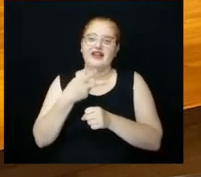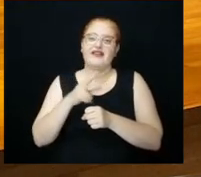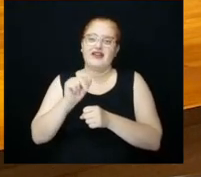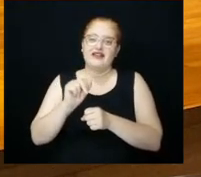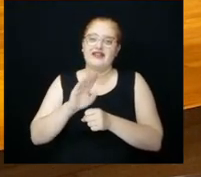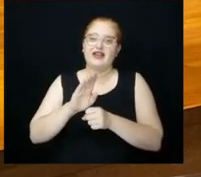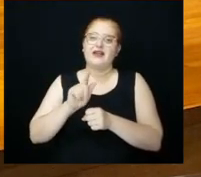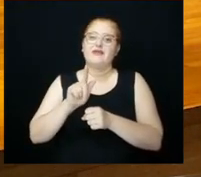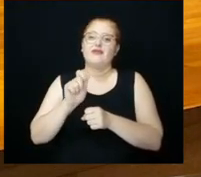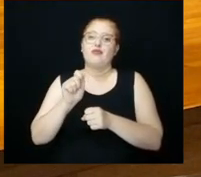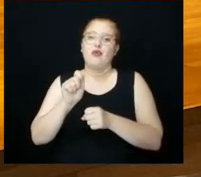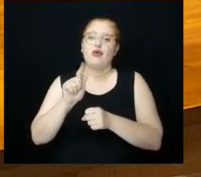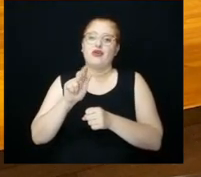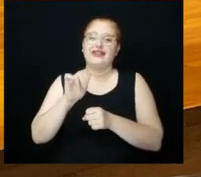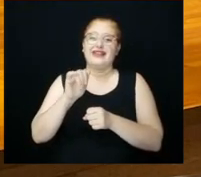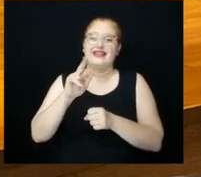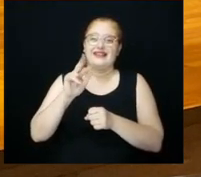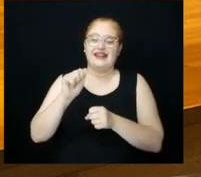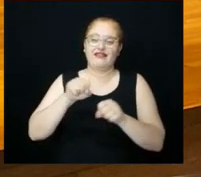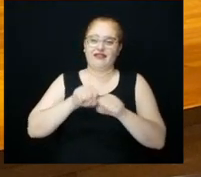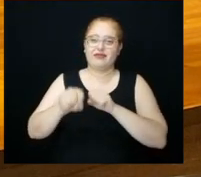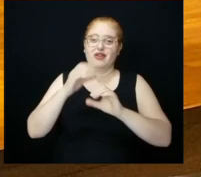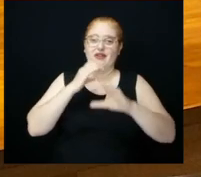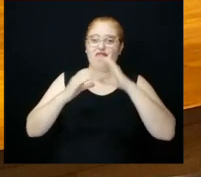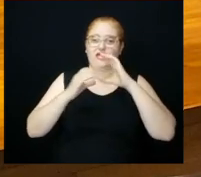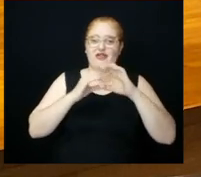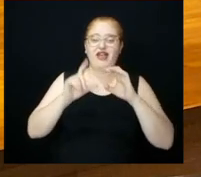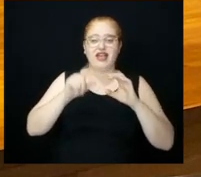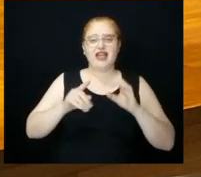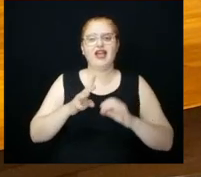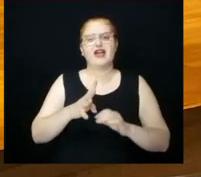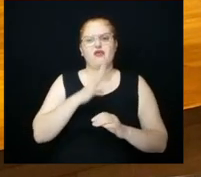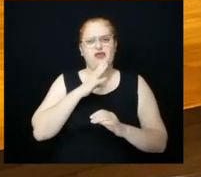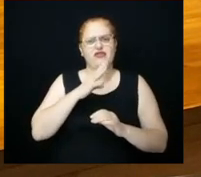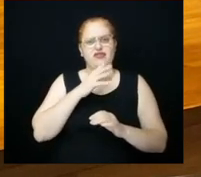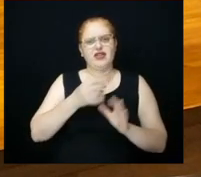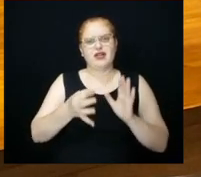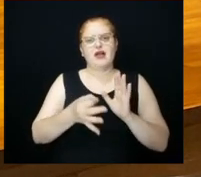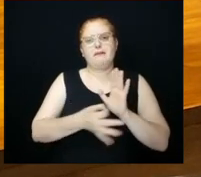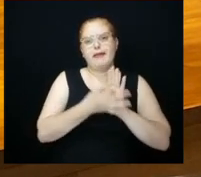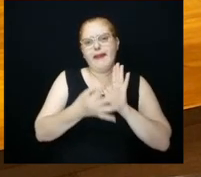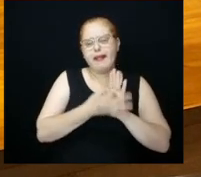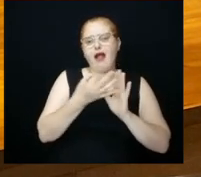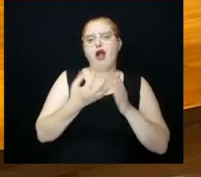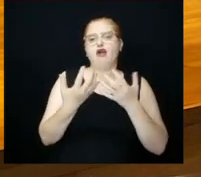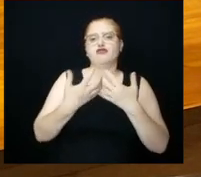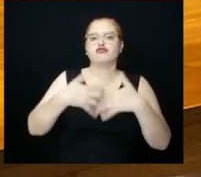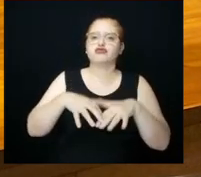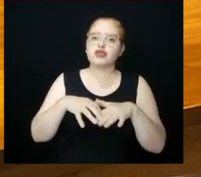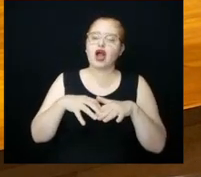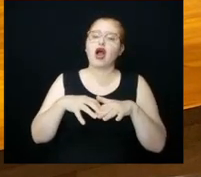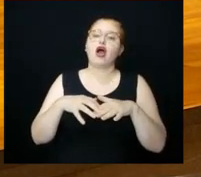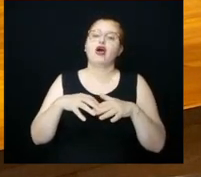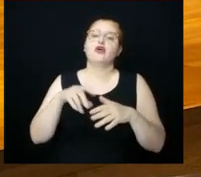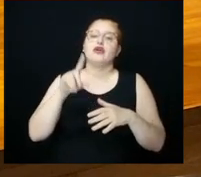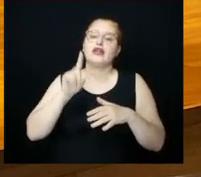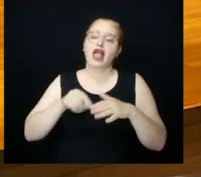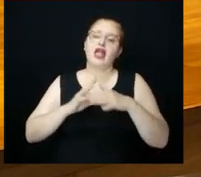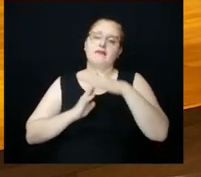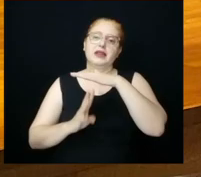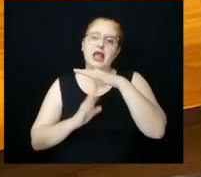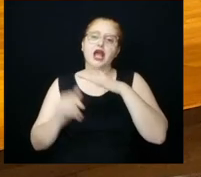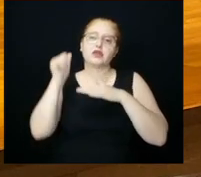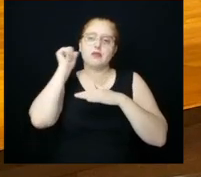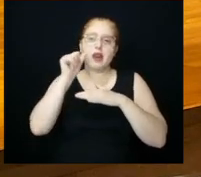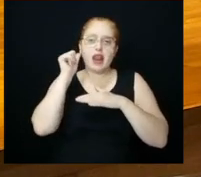formar em comunicação e ela começa a ser conhecida por suas opiniões em função da questão de ser uma imigrante, de ser